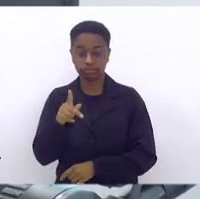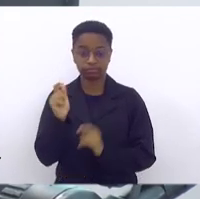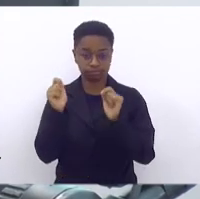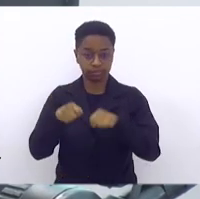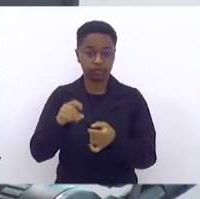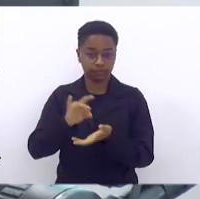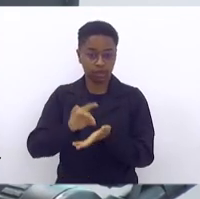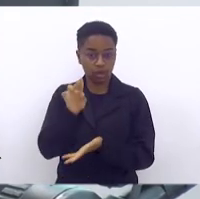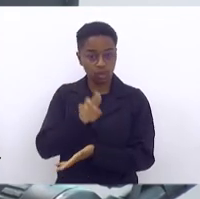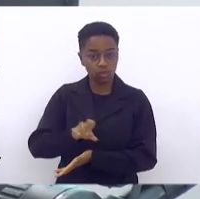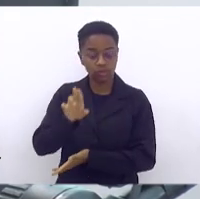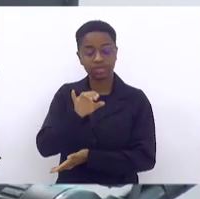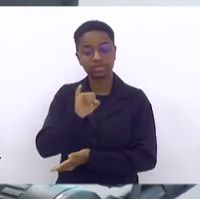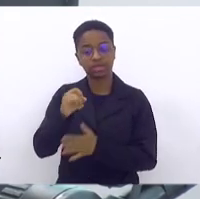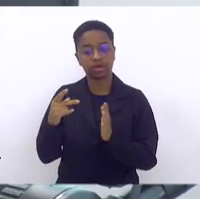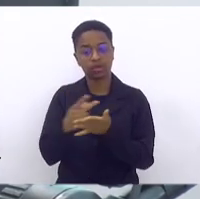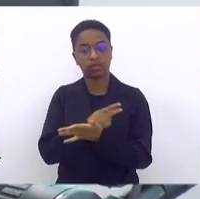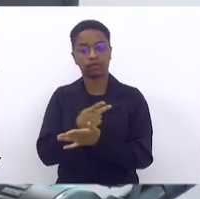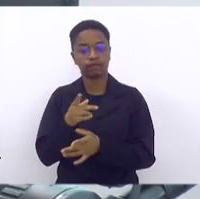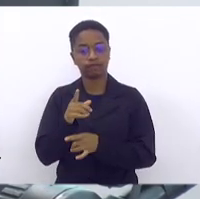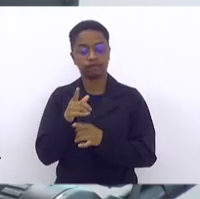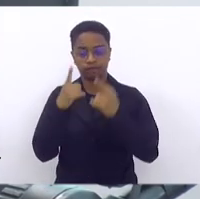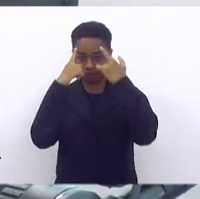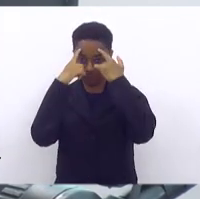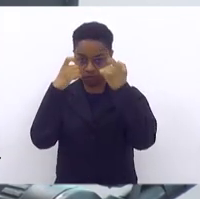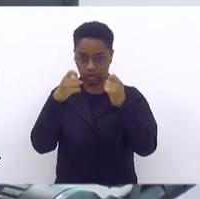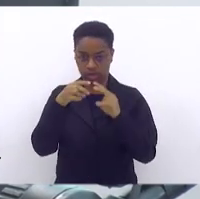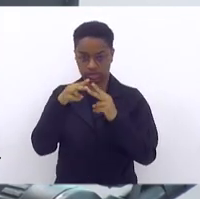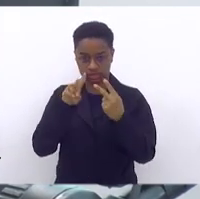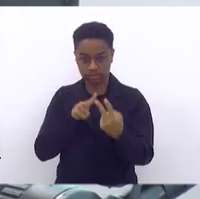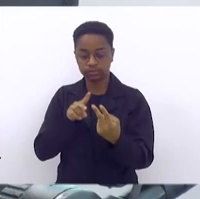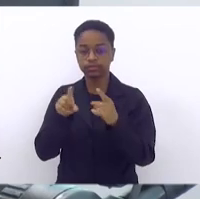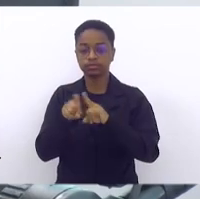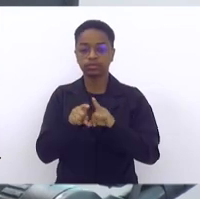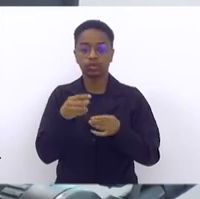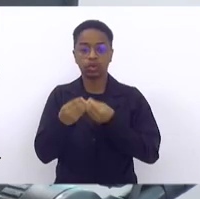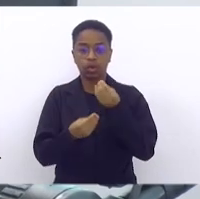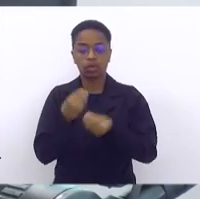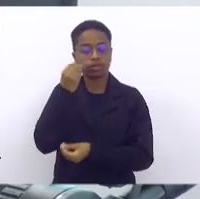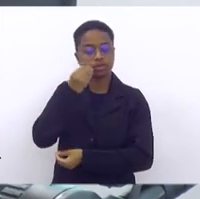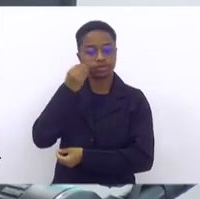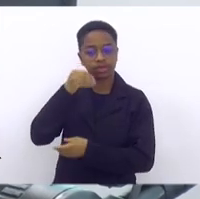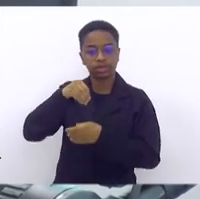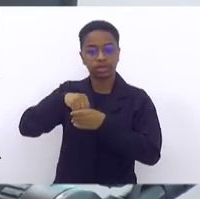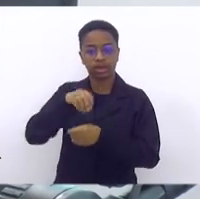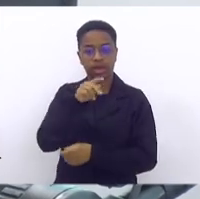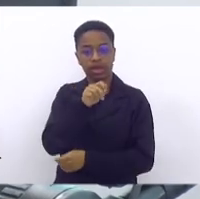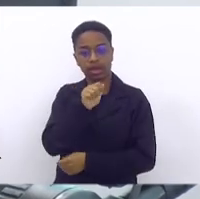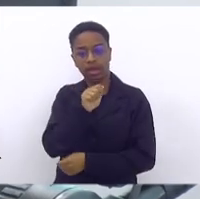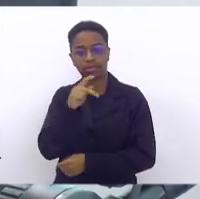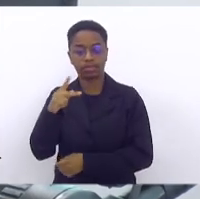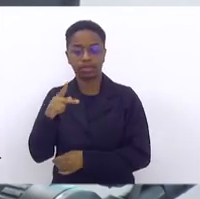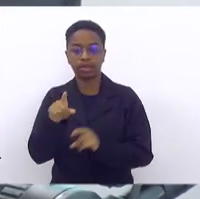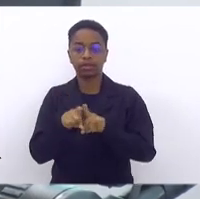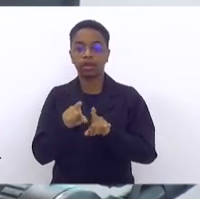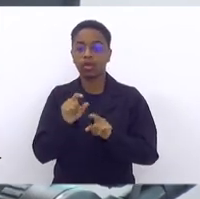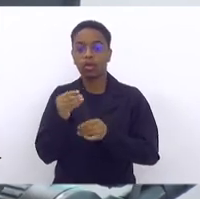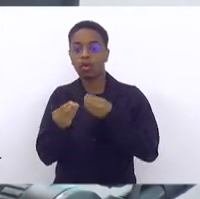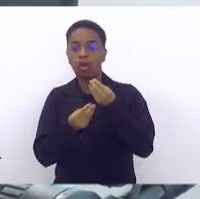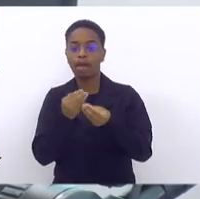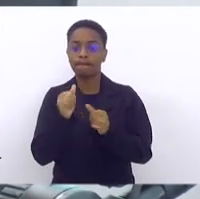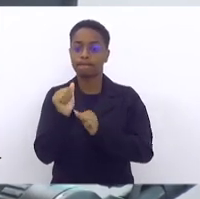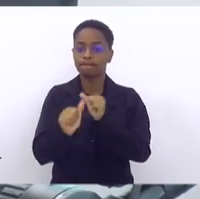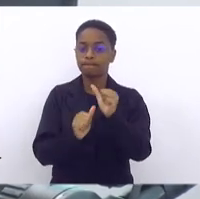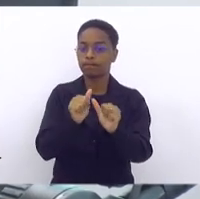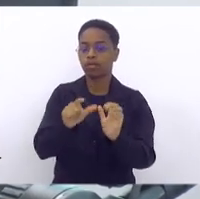utilizado também nos casos de violência cibernética, e da experiência do aplicativo, quais seriam as alterações legislativas